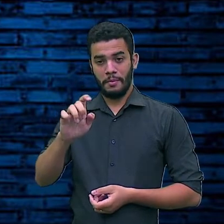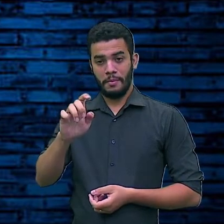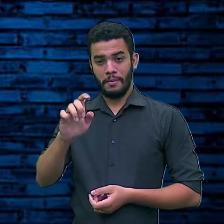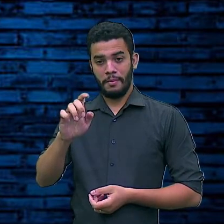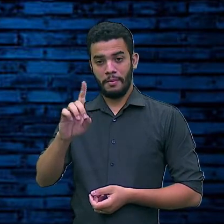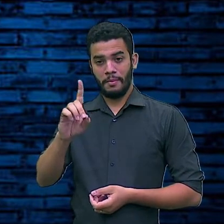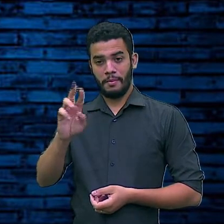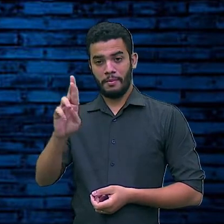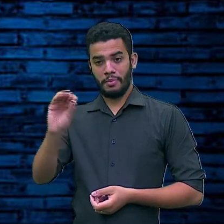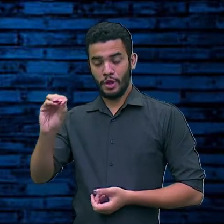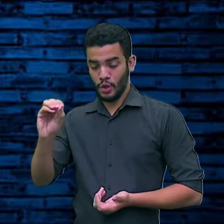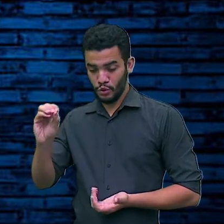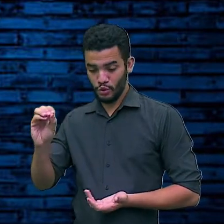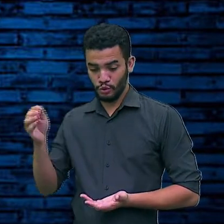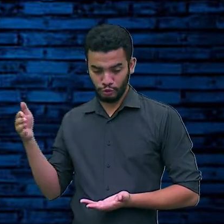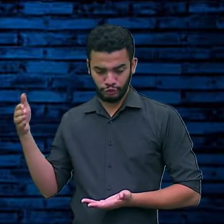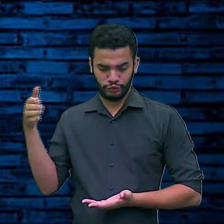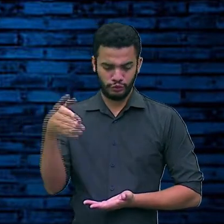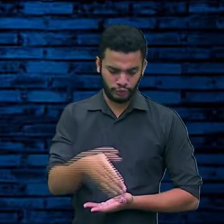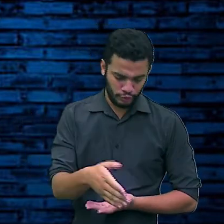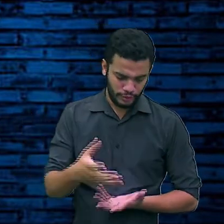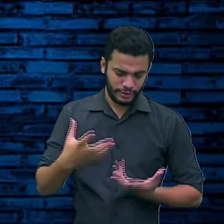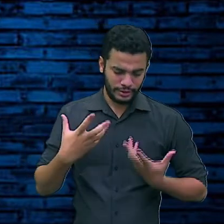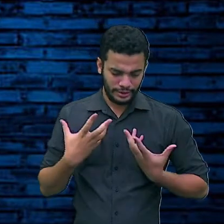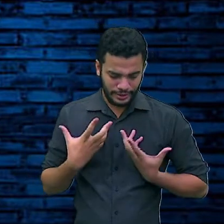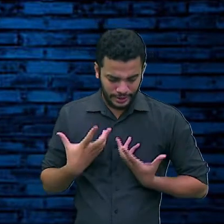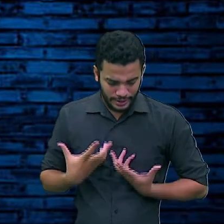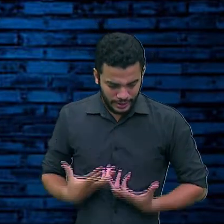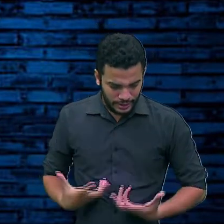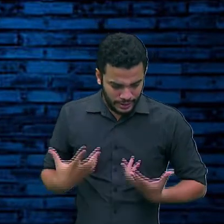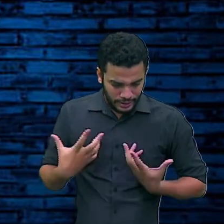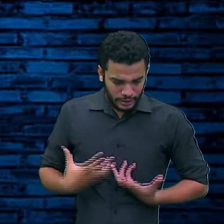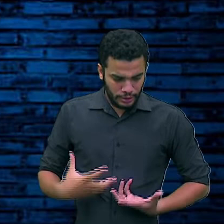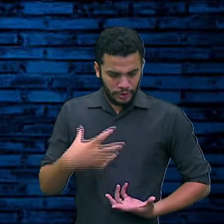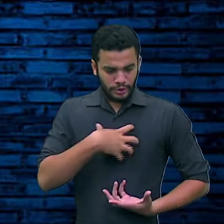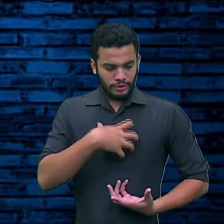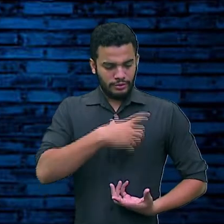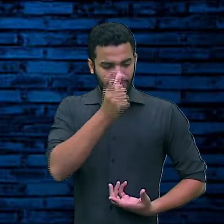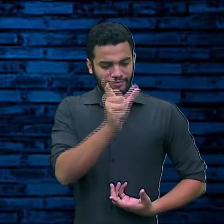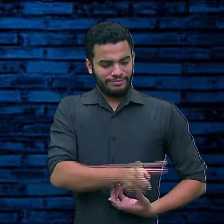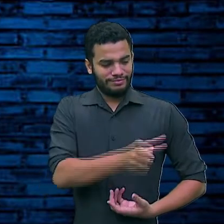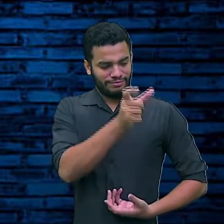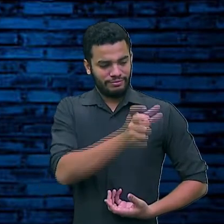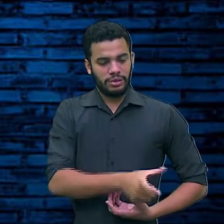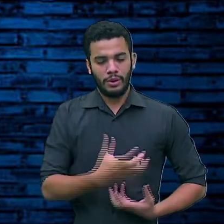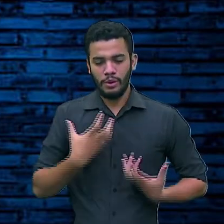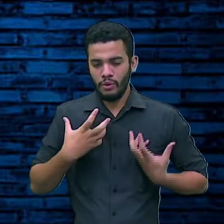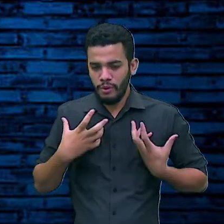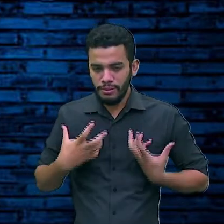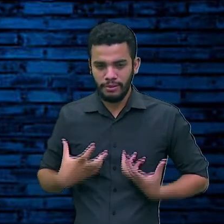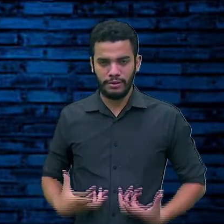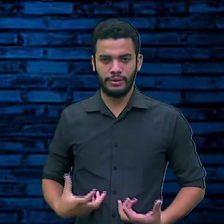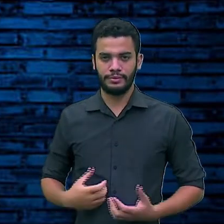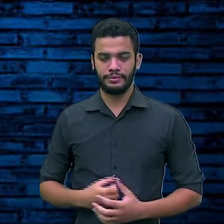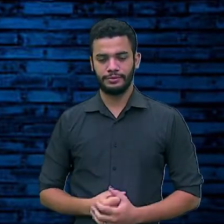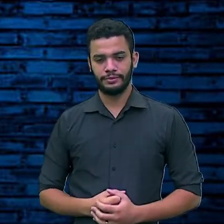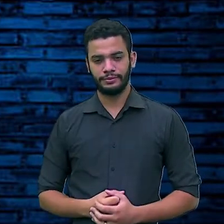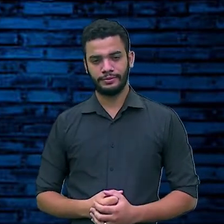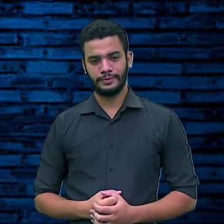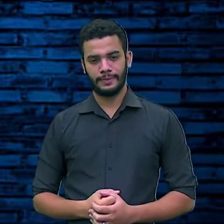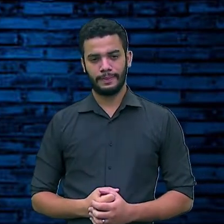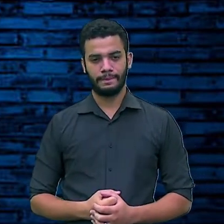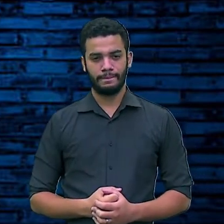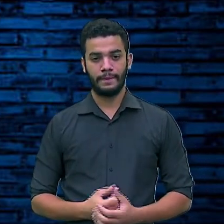quer falar, não tem verbo de ligação. Tem, tá incluso, né? Tá subentendido, professora. Isso aí.